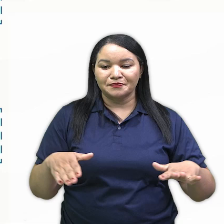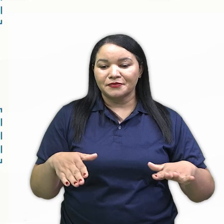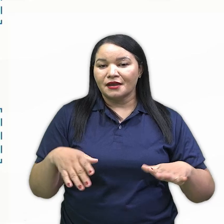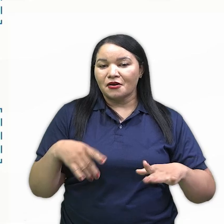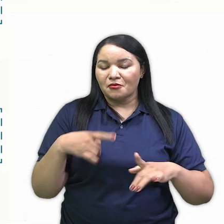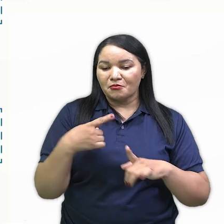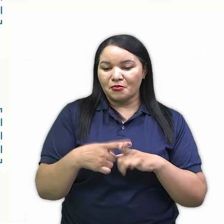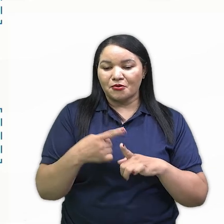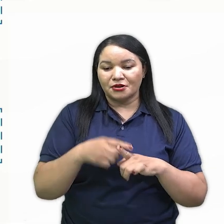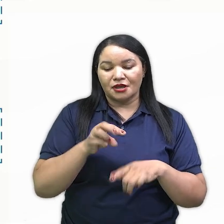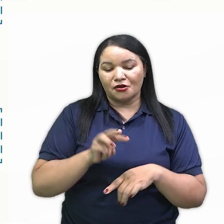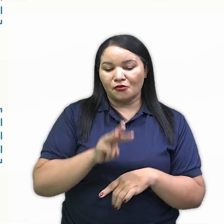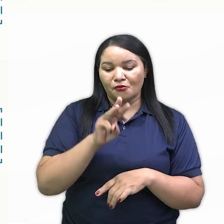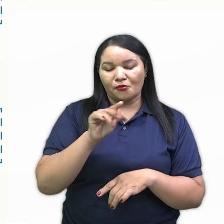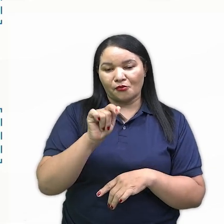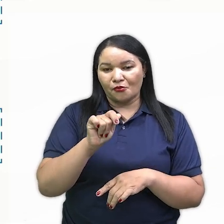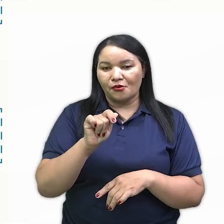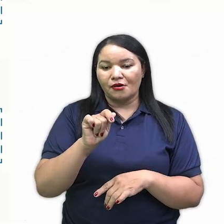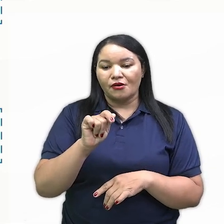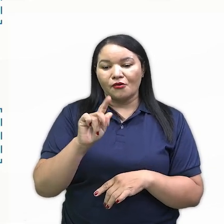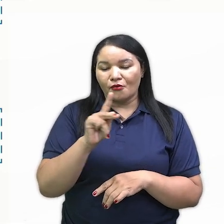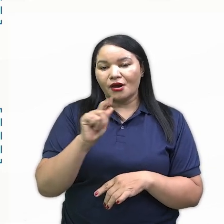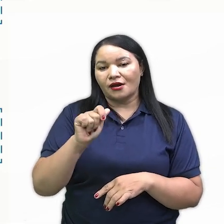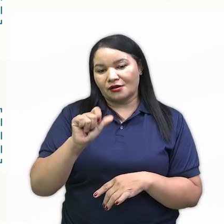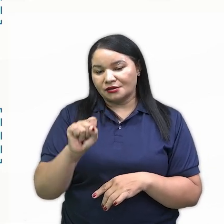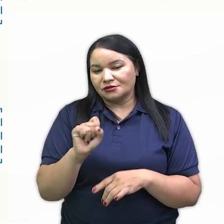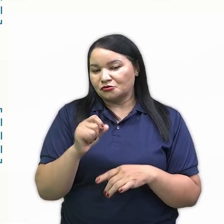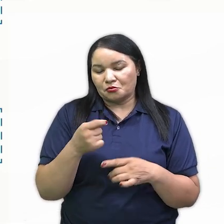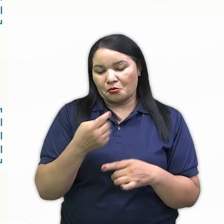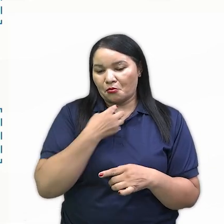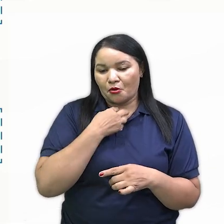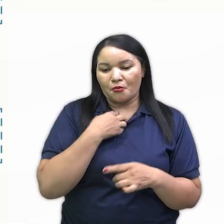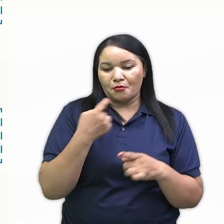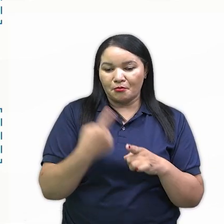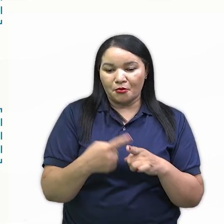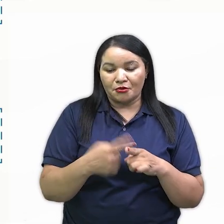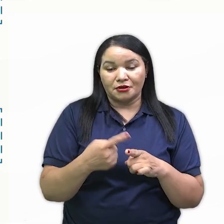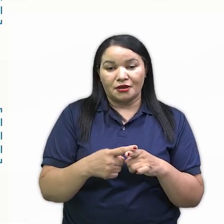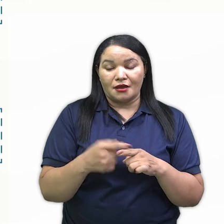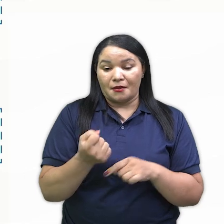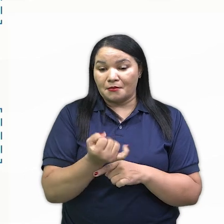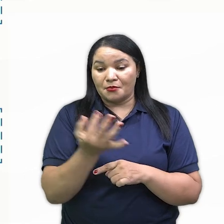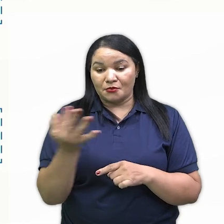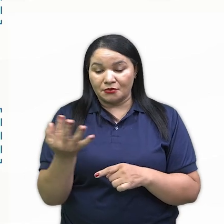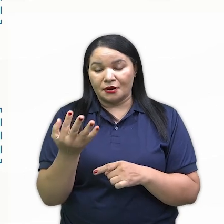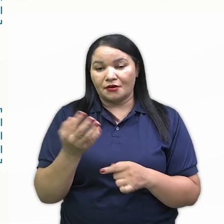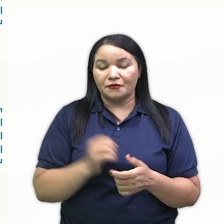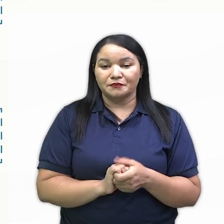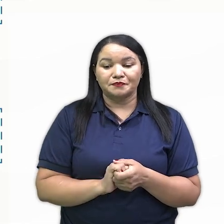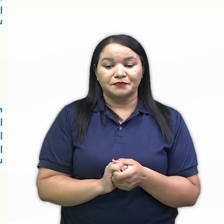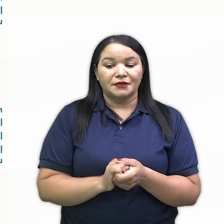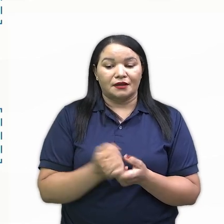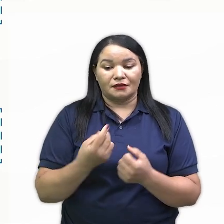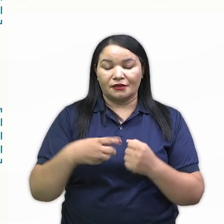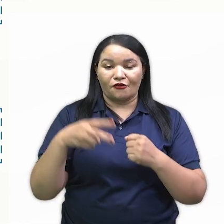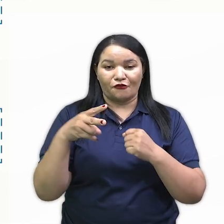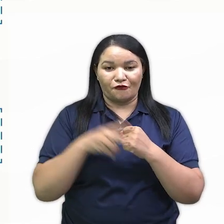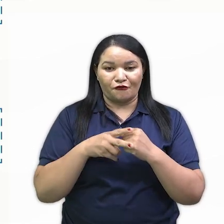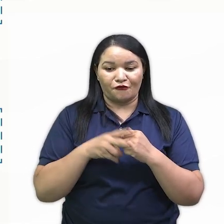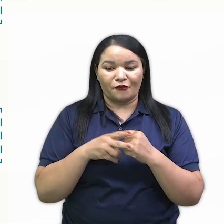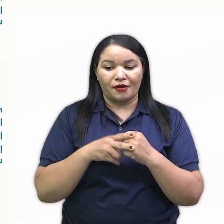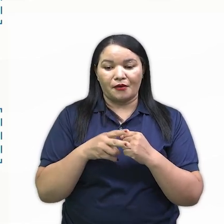eu não posso usar was aí? Porque é plural. The kids were playing. Playing, o verbo aí